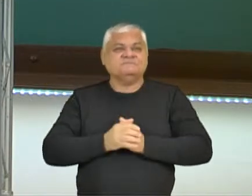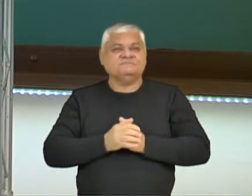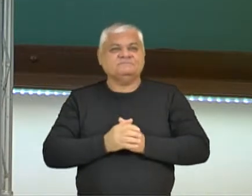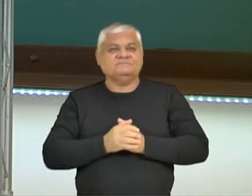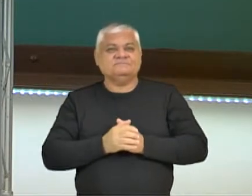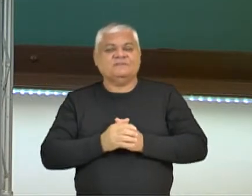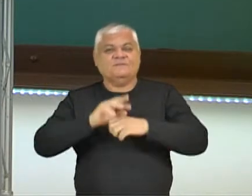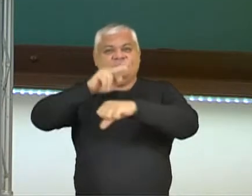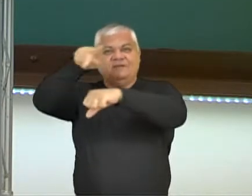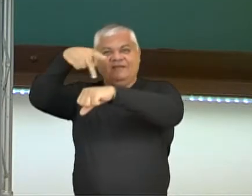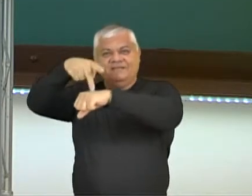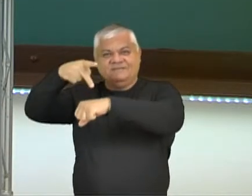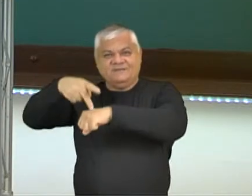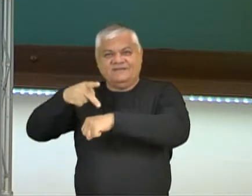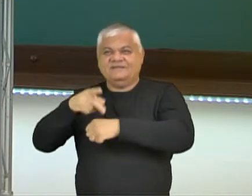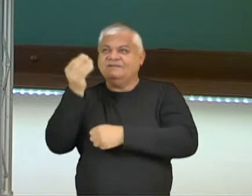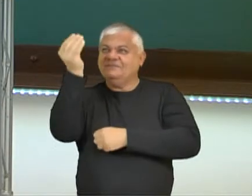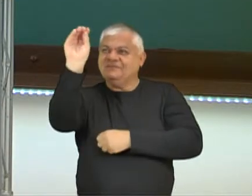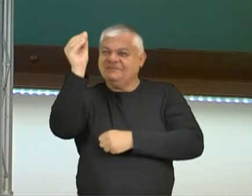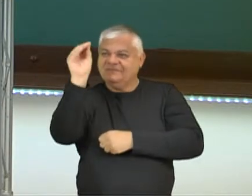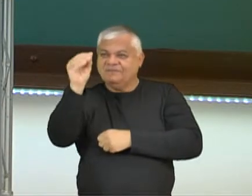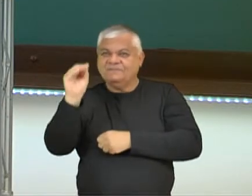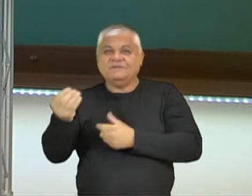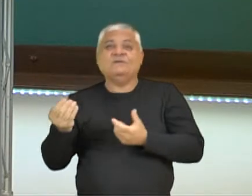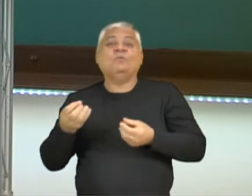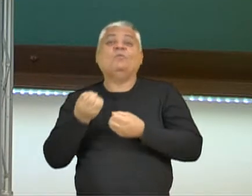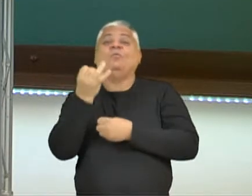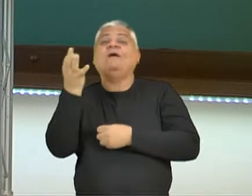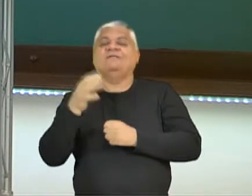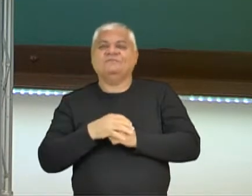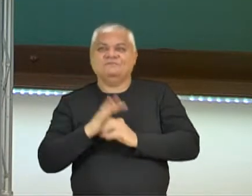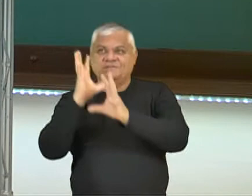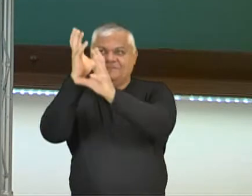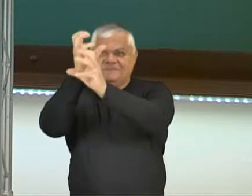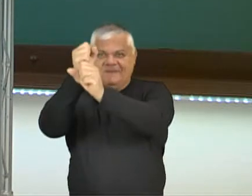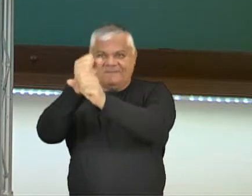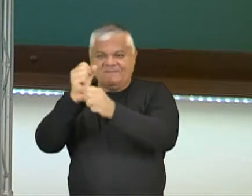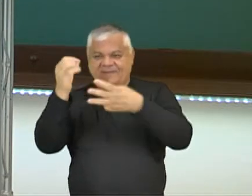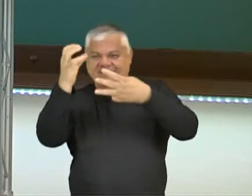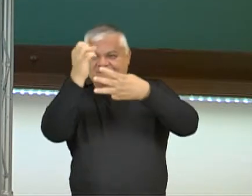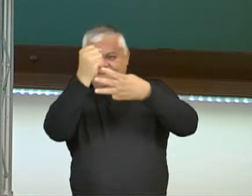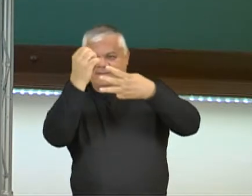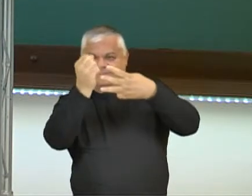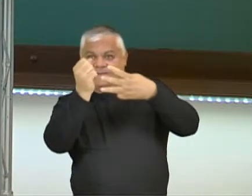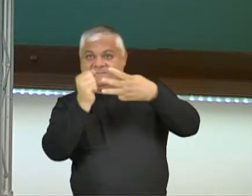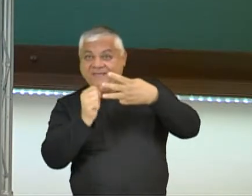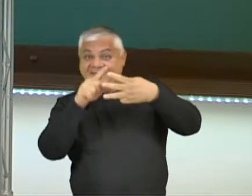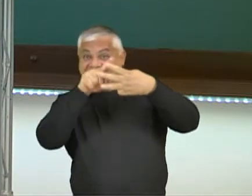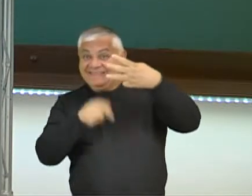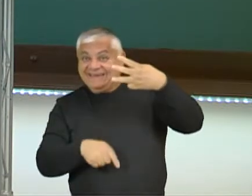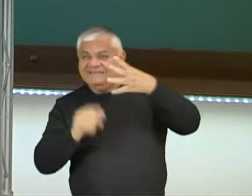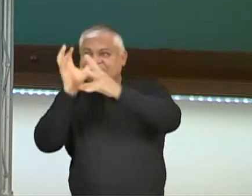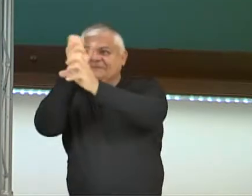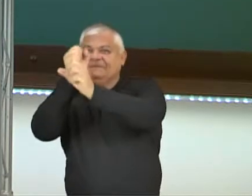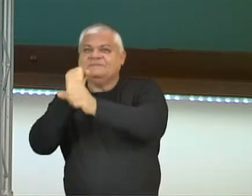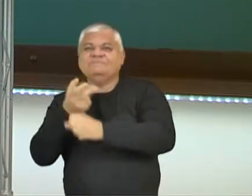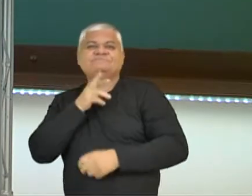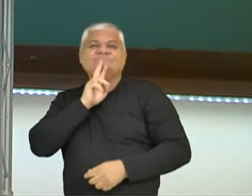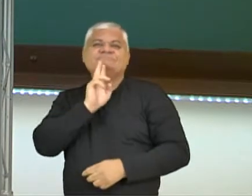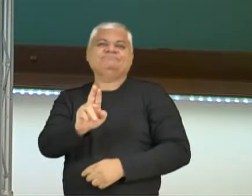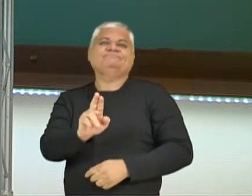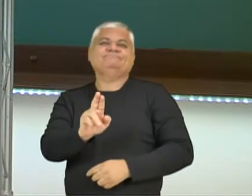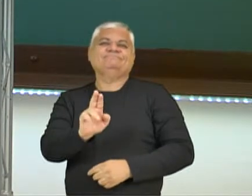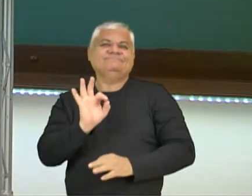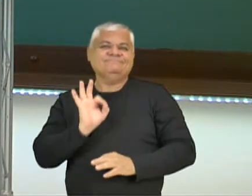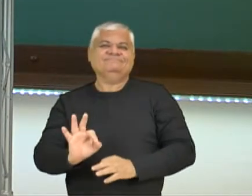Cada país forneceu um voto, ok? Então, se eu somar todos os votos, eu vou ter a